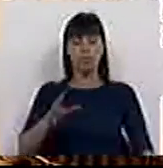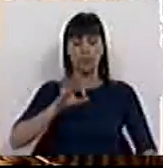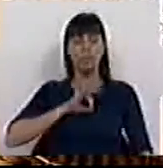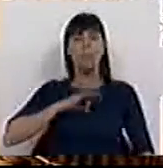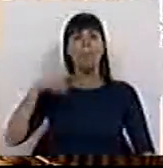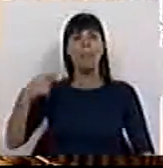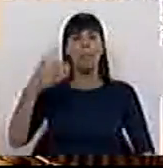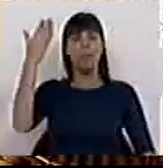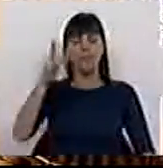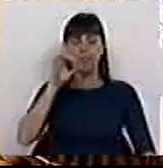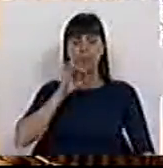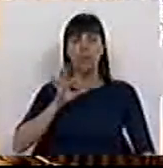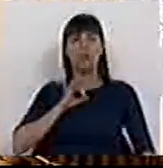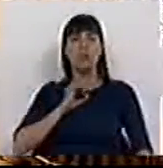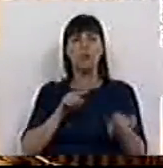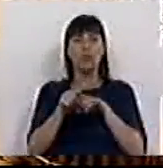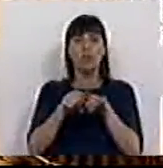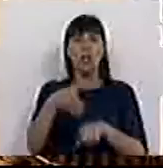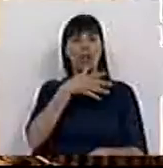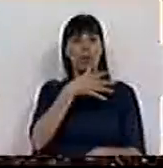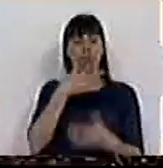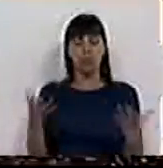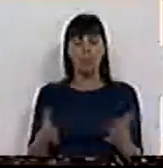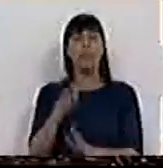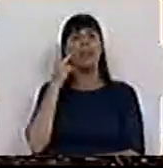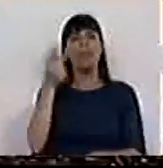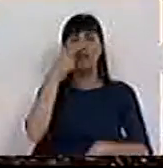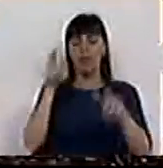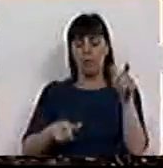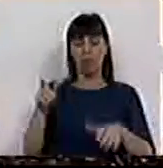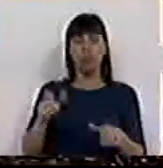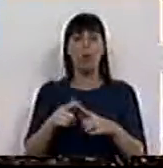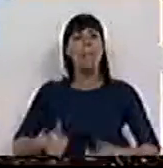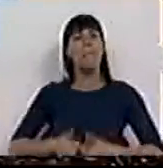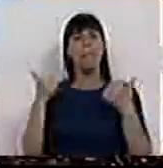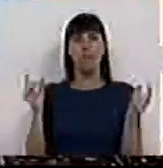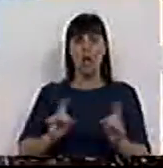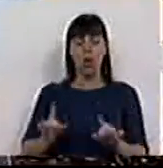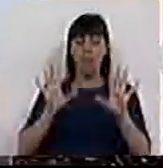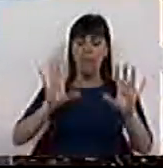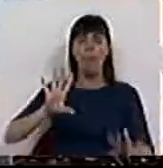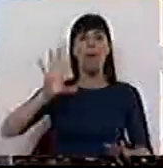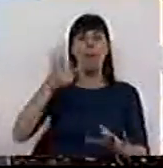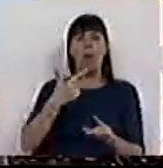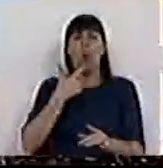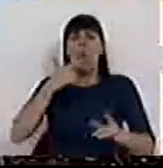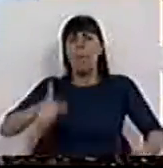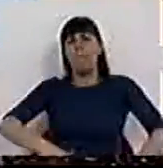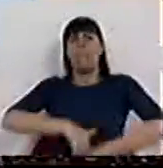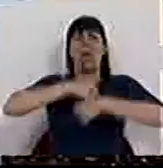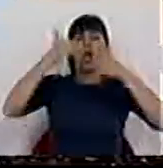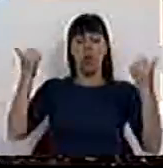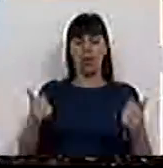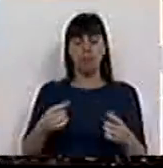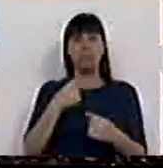Sr. Presidente, senhoras e senhores deputados, a vida das pessoas não está melhor, mas o país está muito melhor.